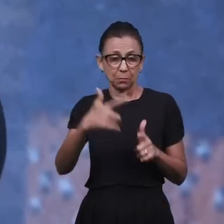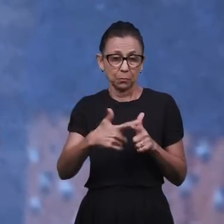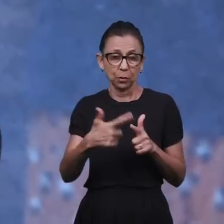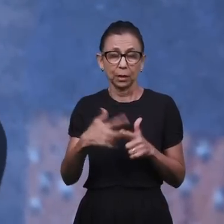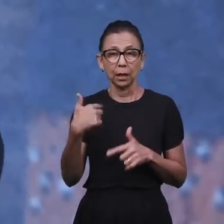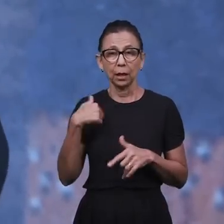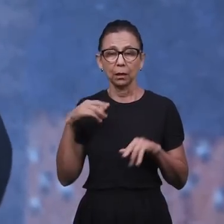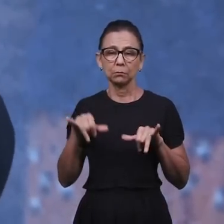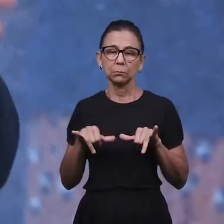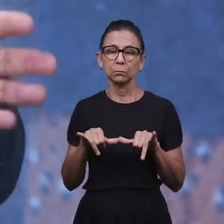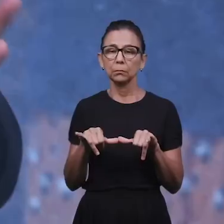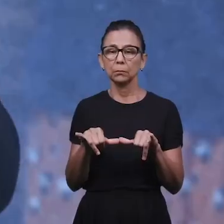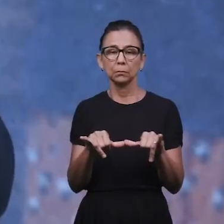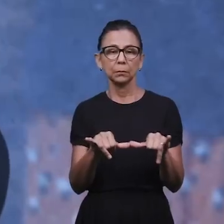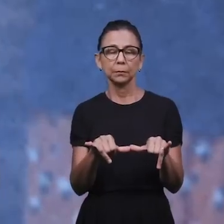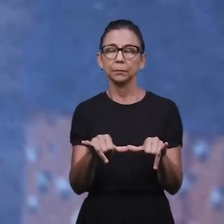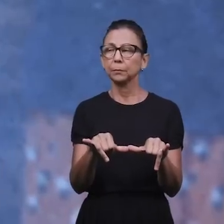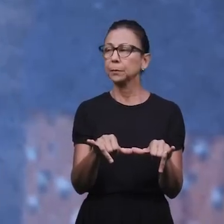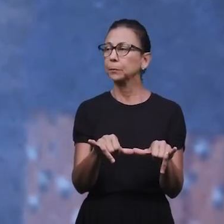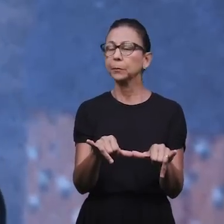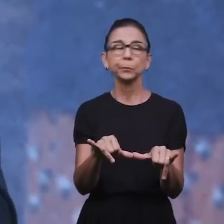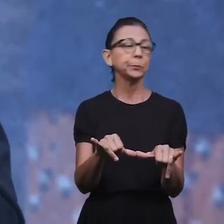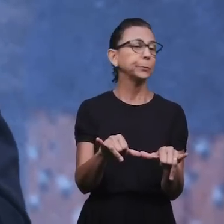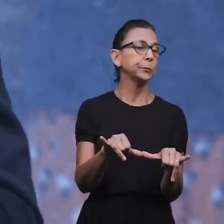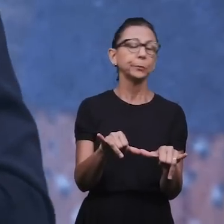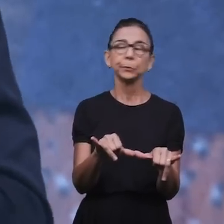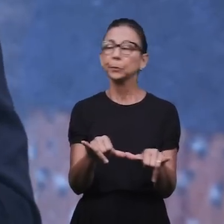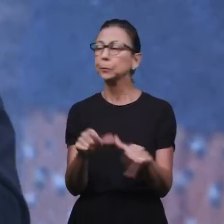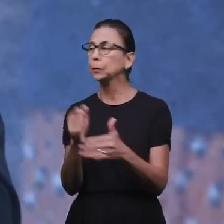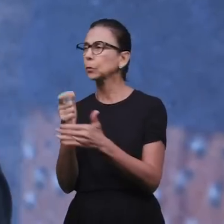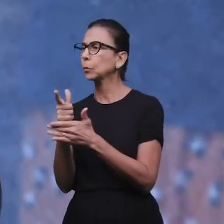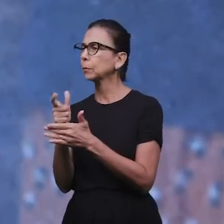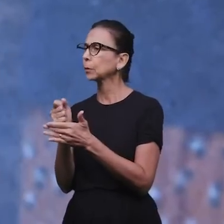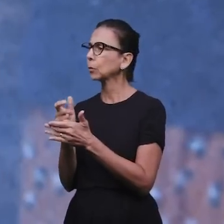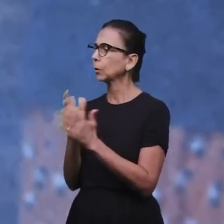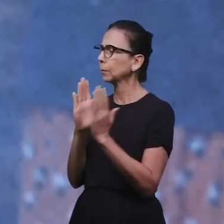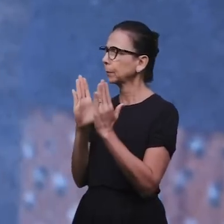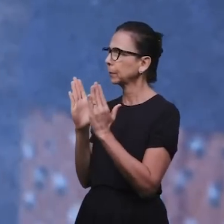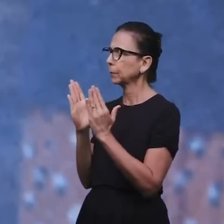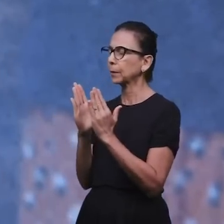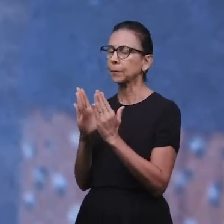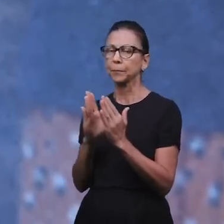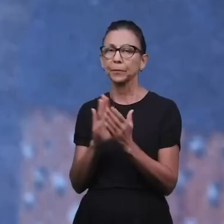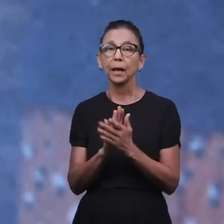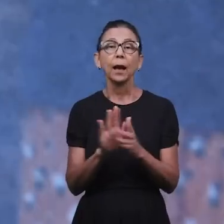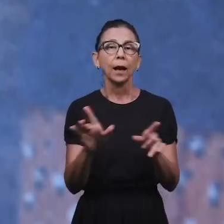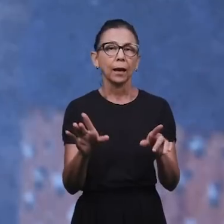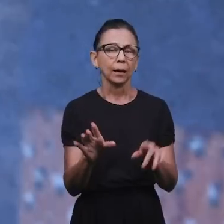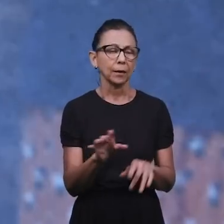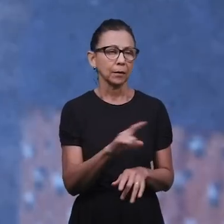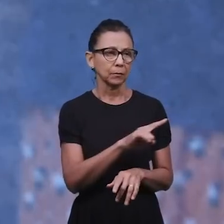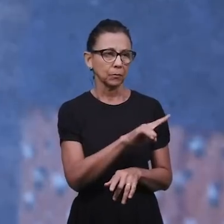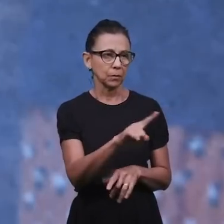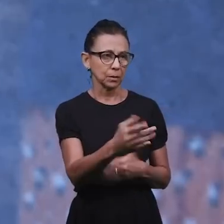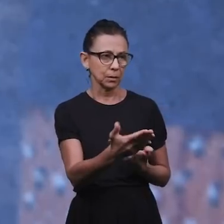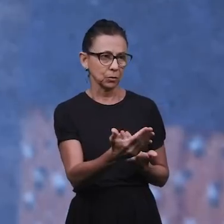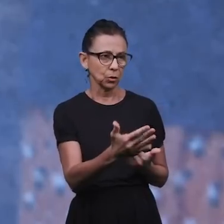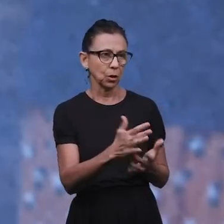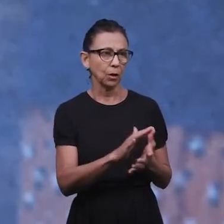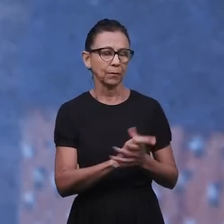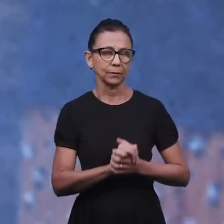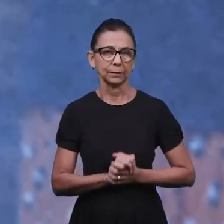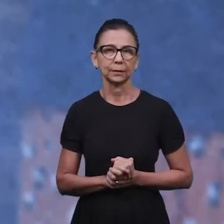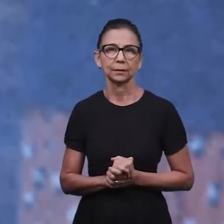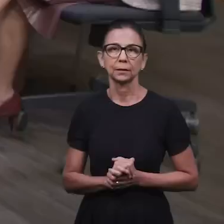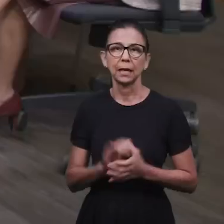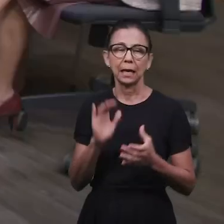a melhor coisa depois de casar é fazer supermercado, tá? Porque você começa a perceber como o negócio é difícil, né? Enquanto você